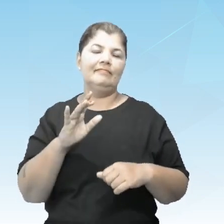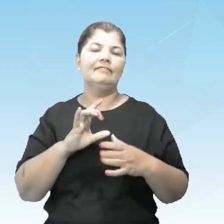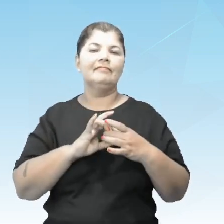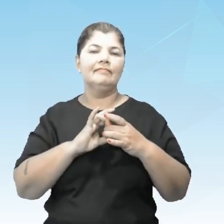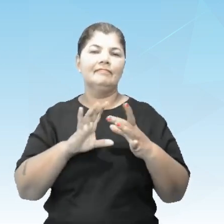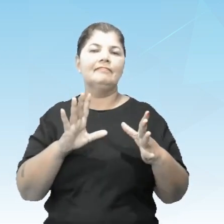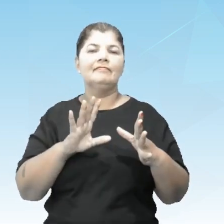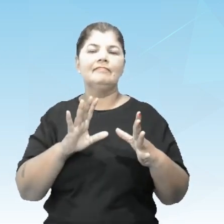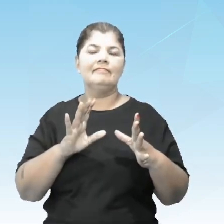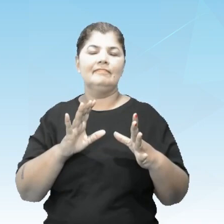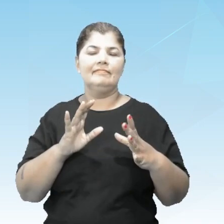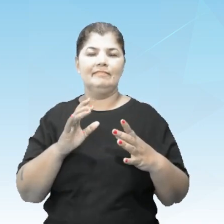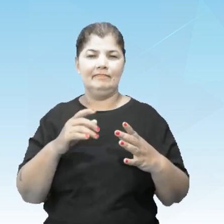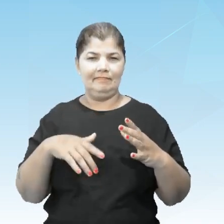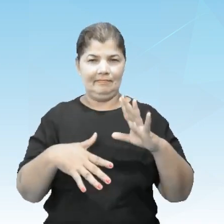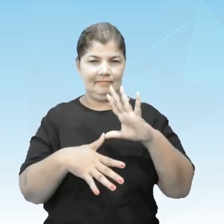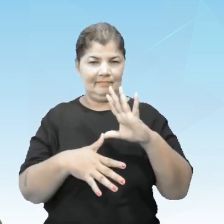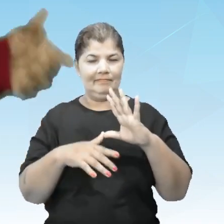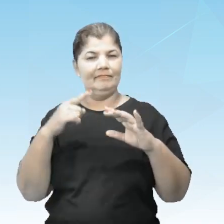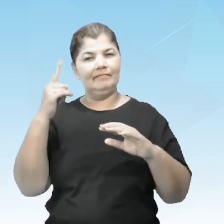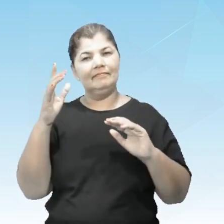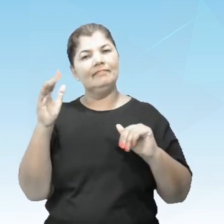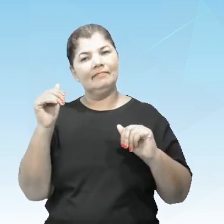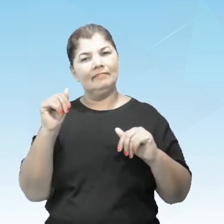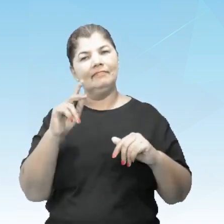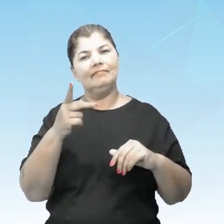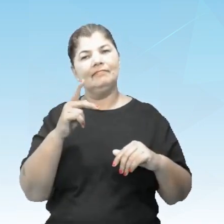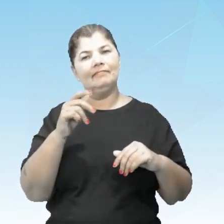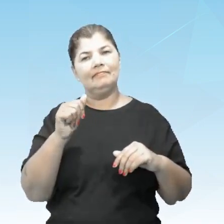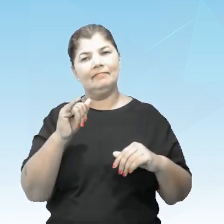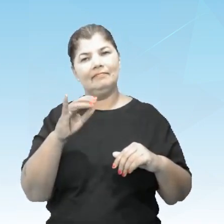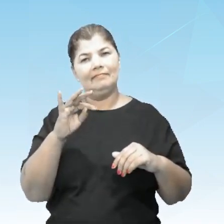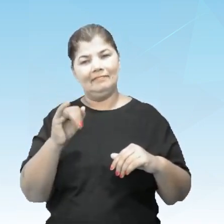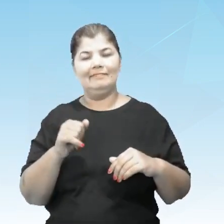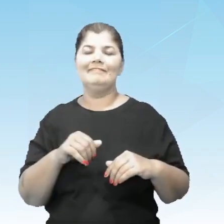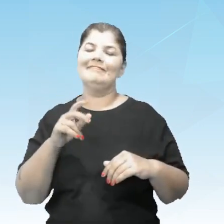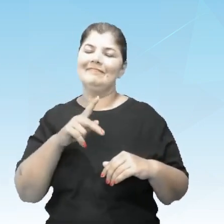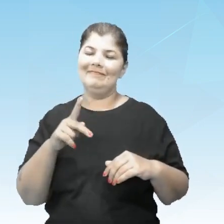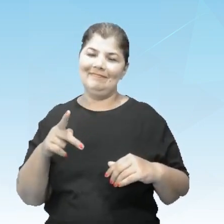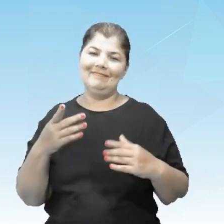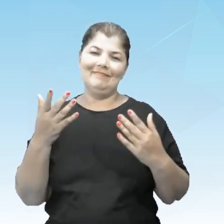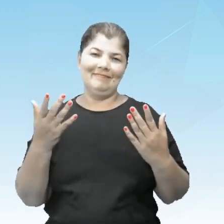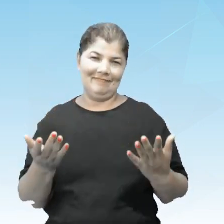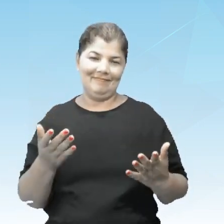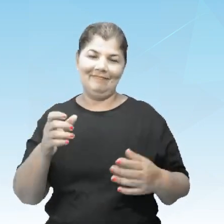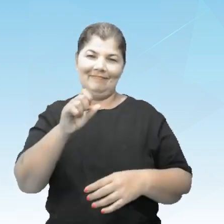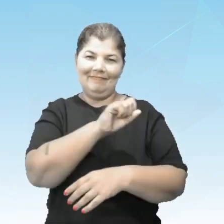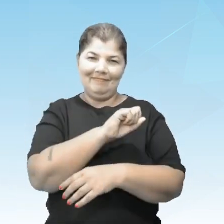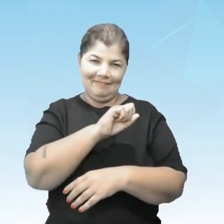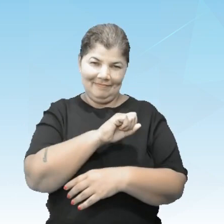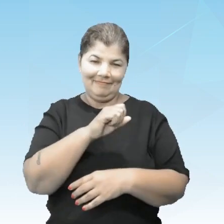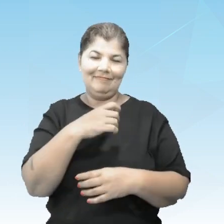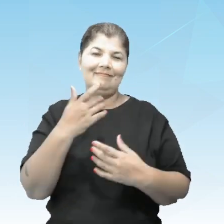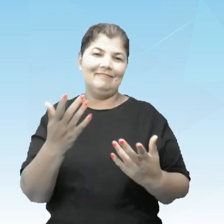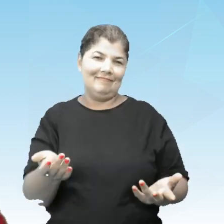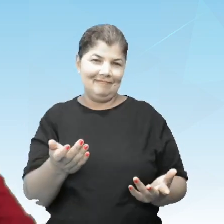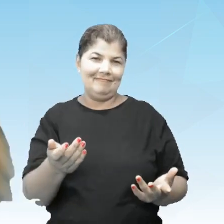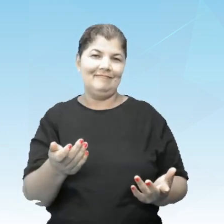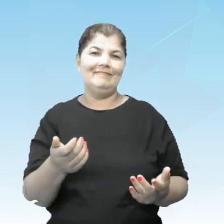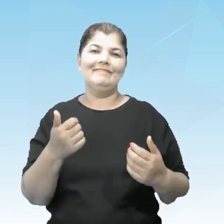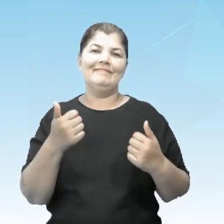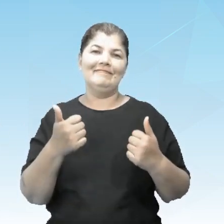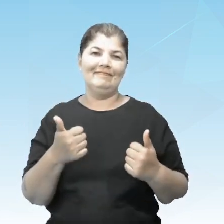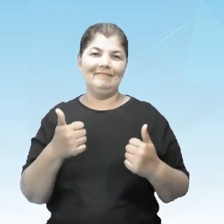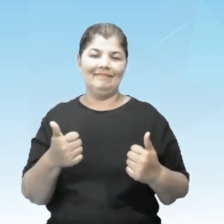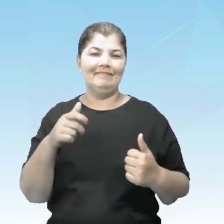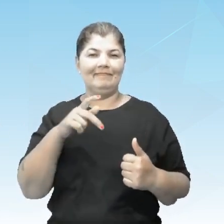independências Haiti e América Espanhola. Professor Cláudio Nascimento, para vocês do 8º ano do ensino fundamental.